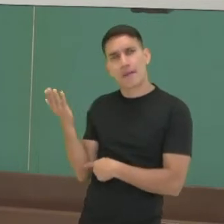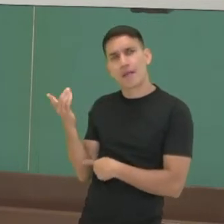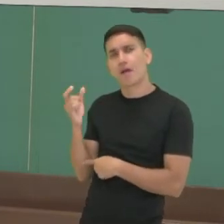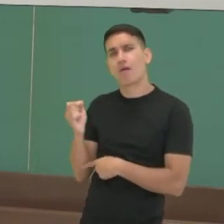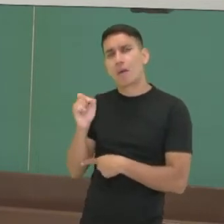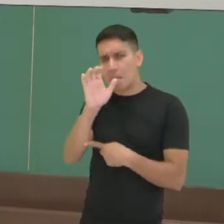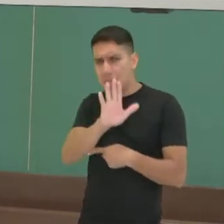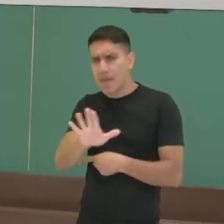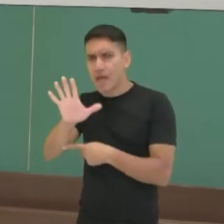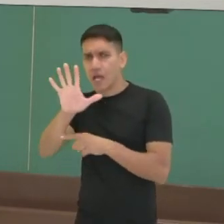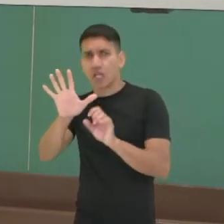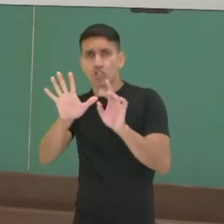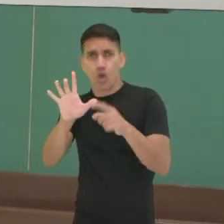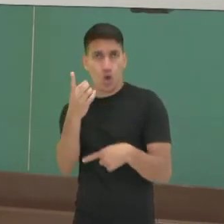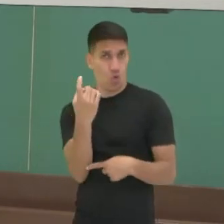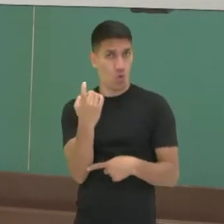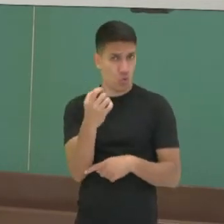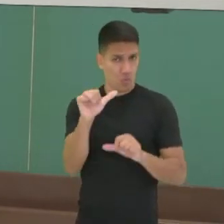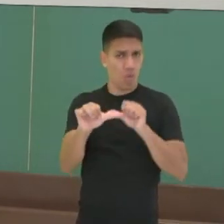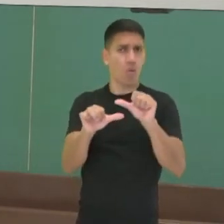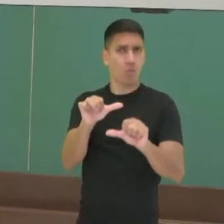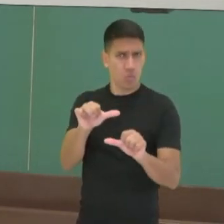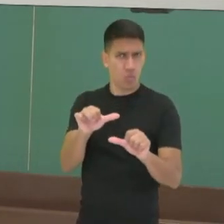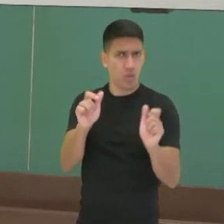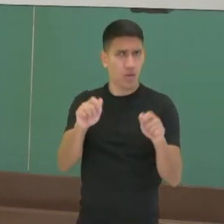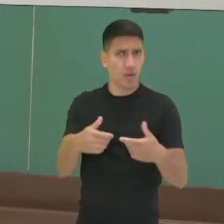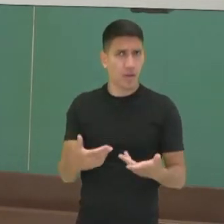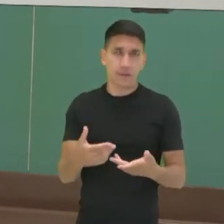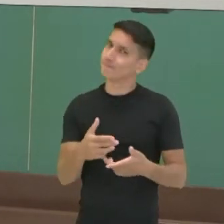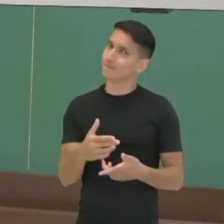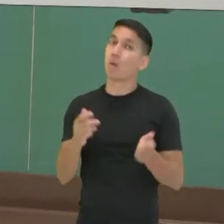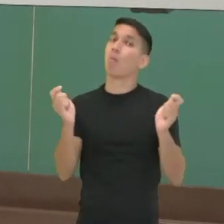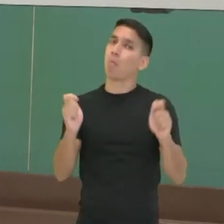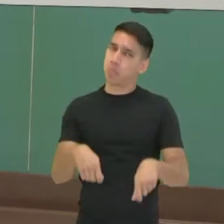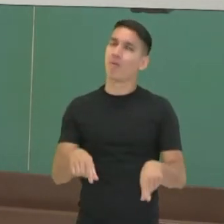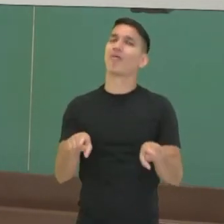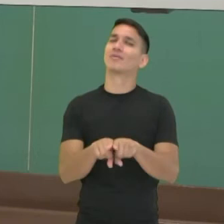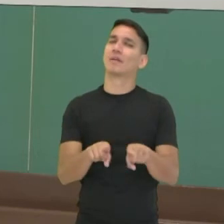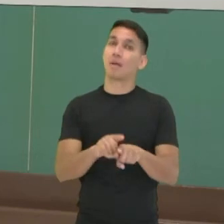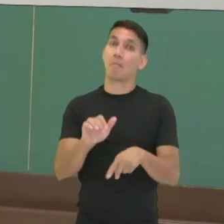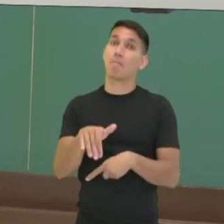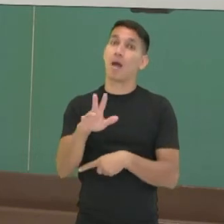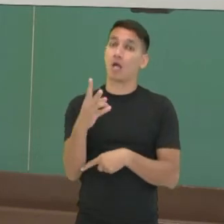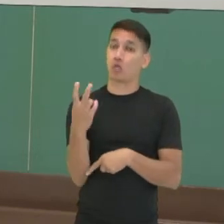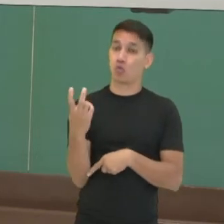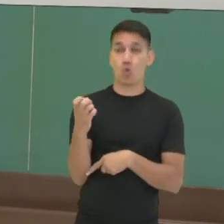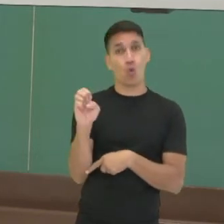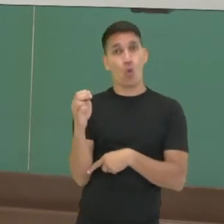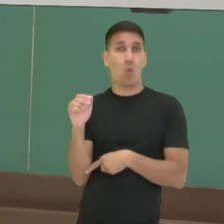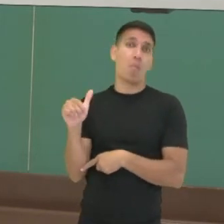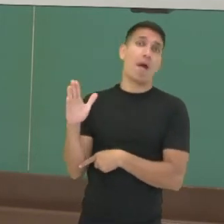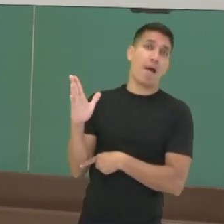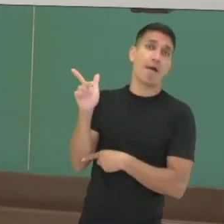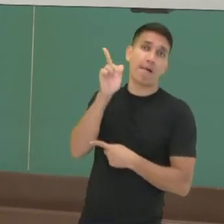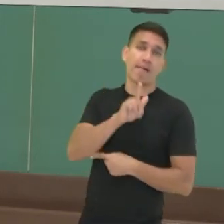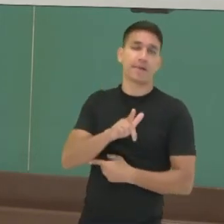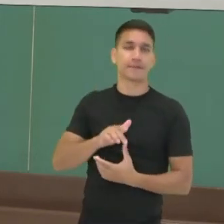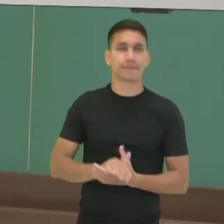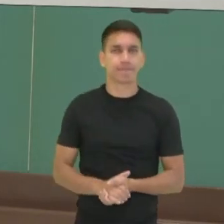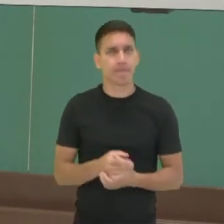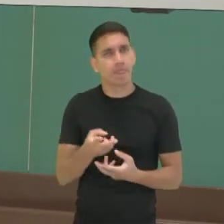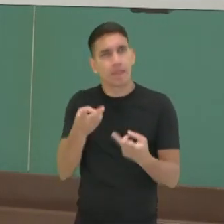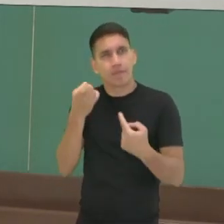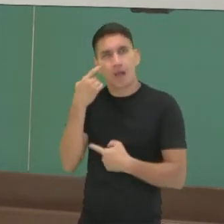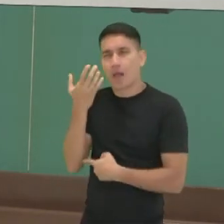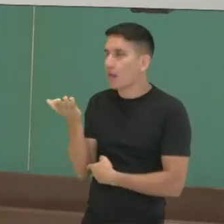figura só sofre uma transformação? Não, ela pode sofrer duas ou mais. Dá uma olhada